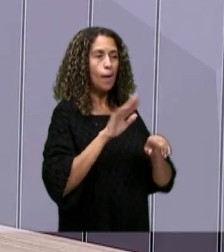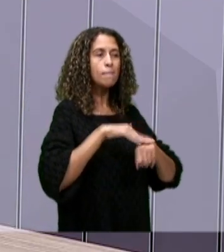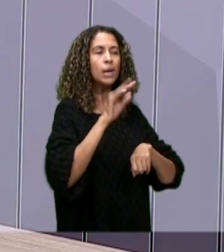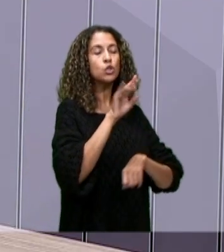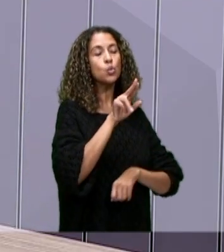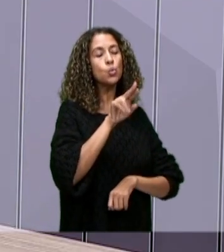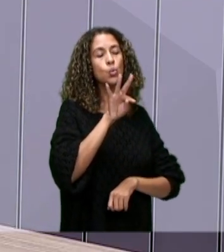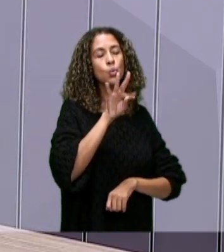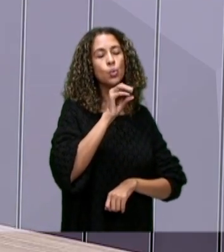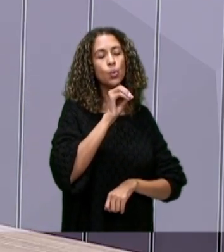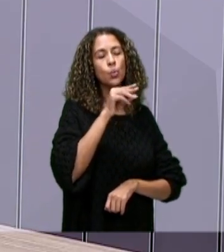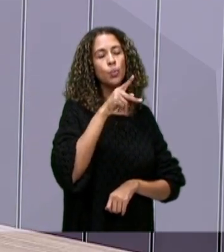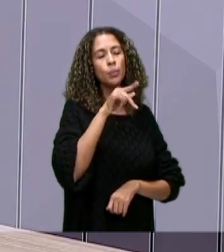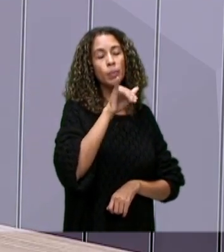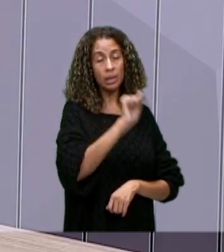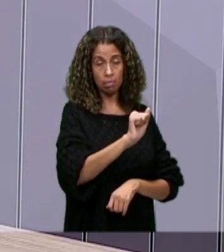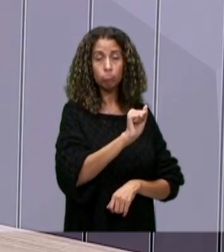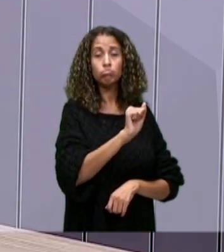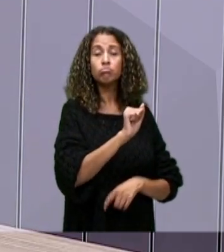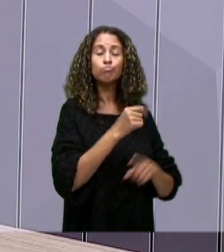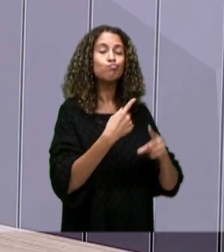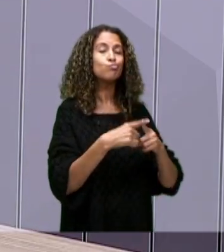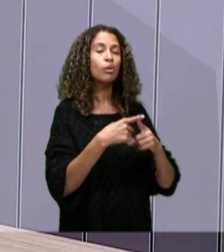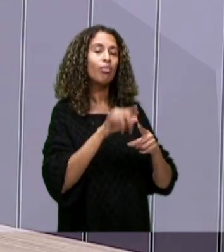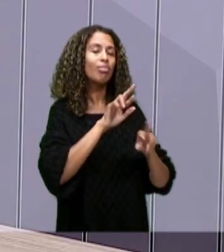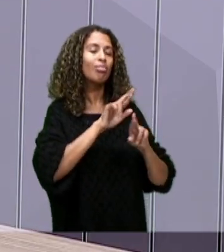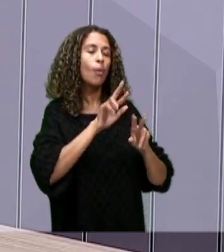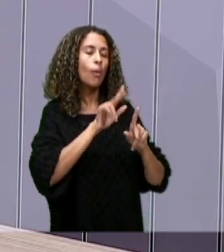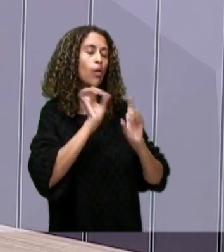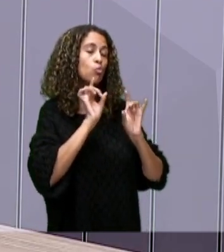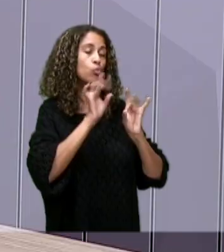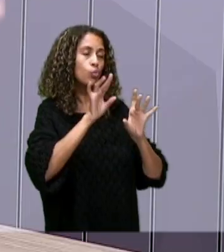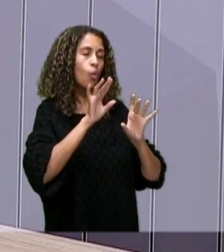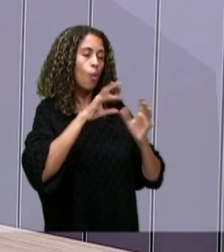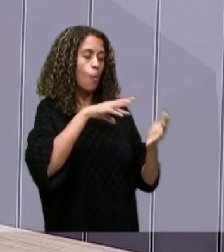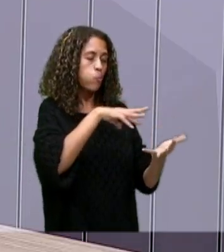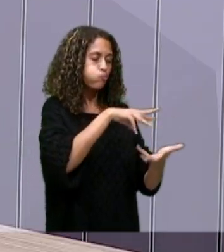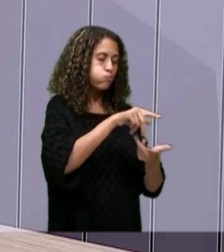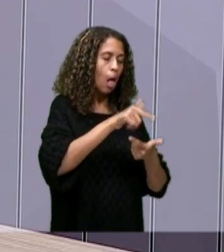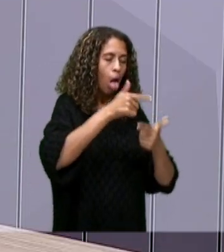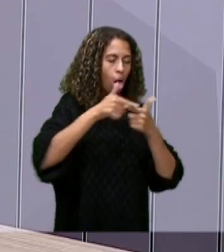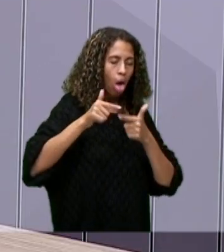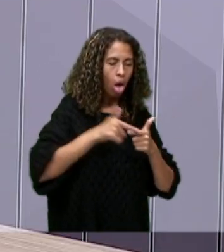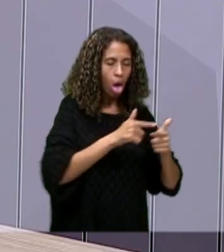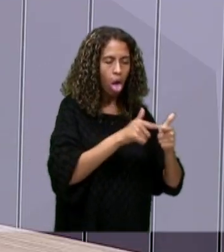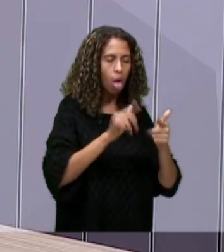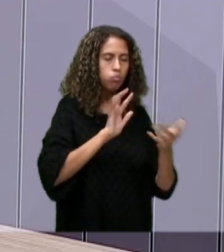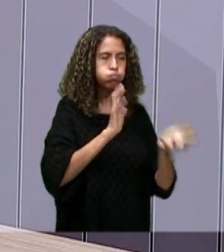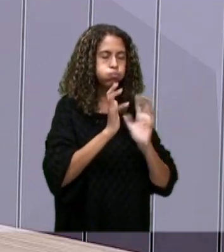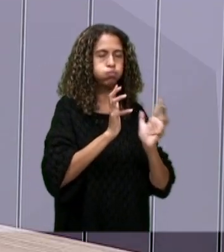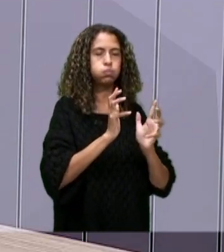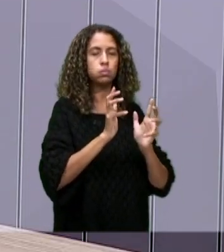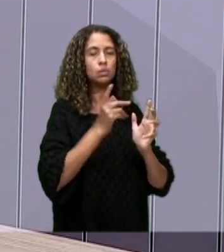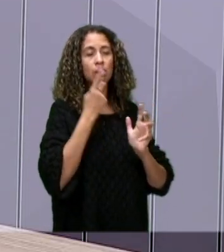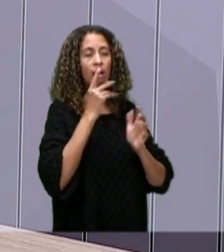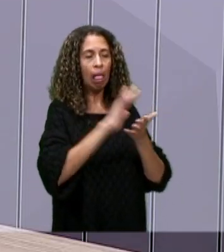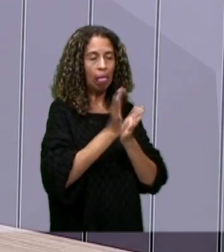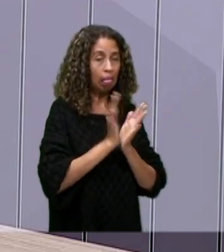utopia. Porque não é só a questão de dizer que o mundo está caótico, que o mundo está